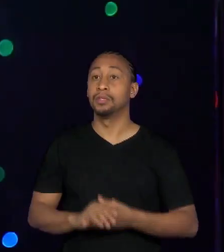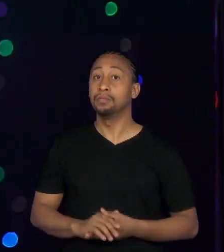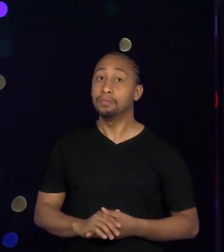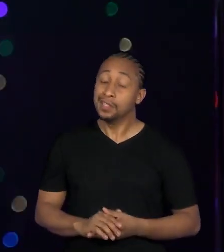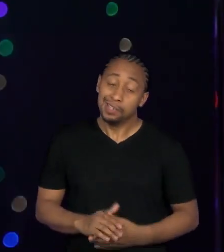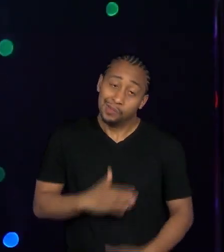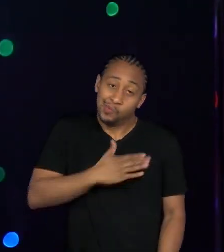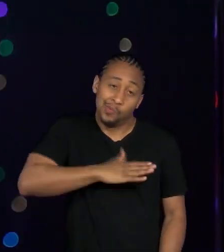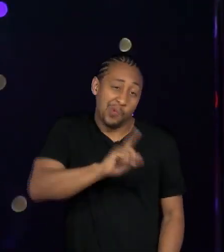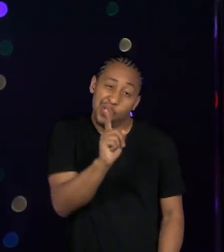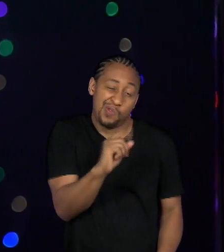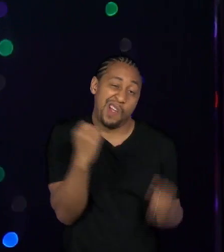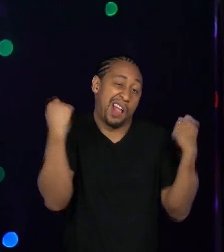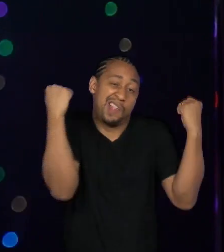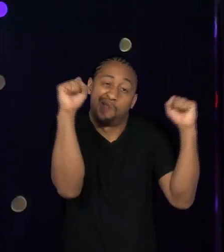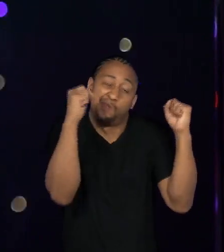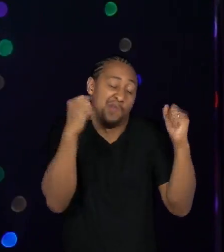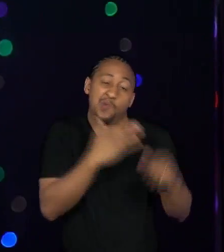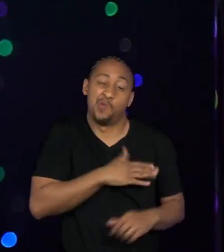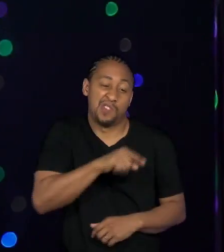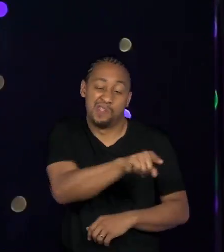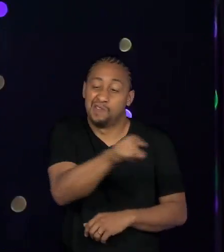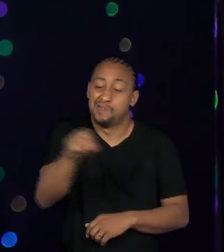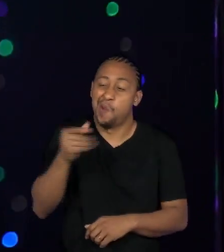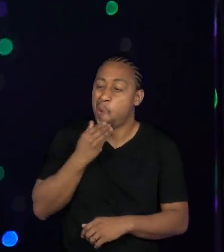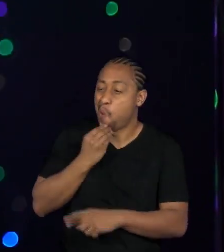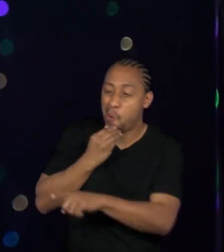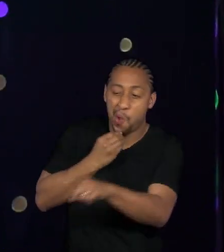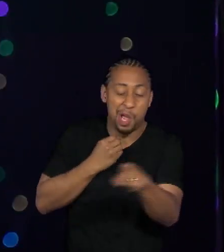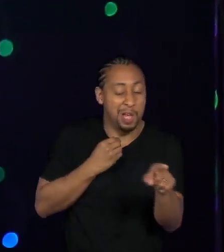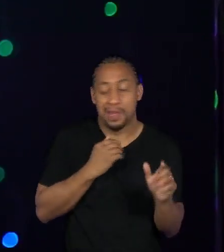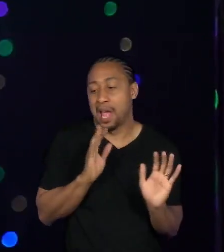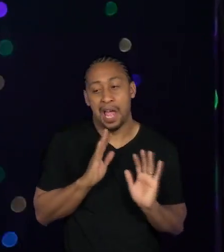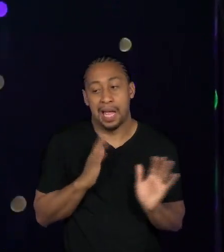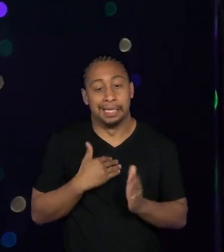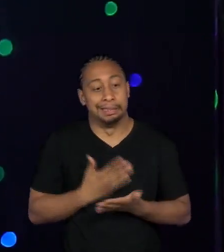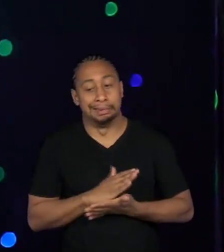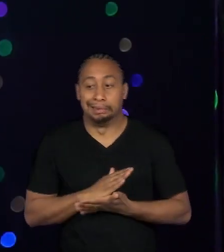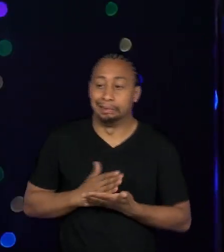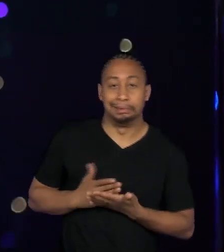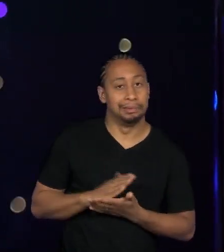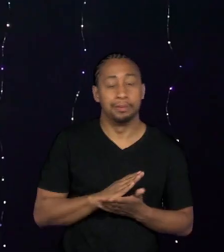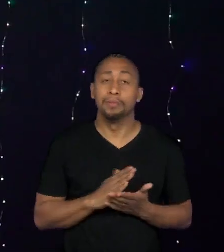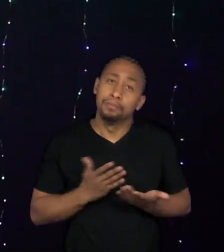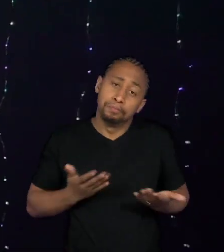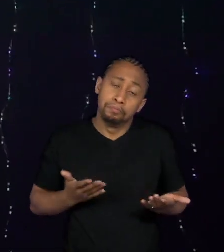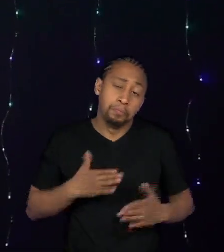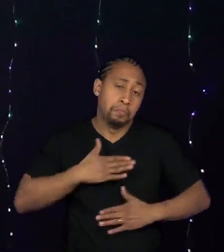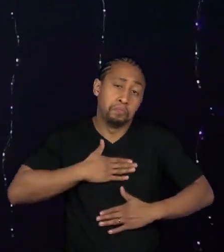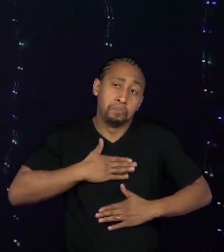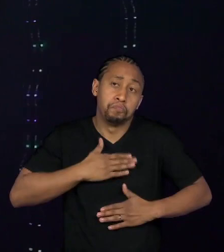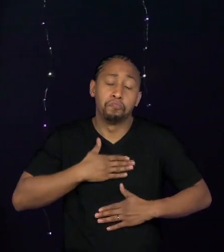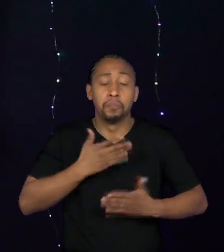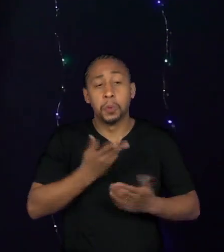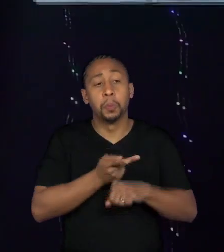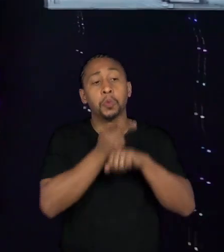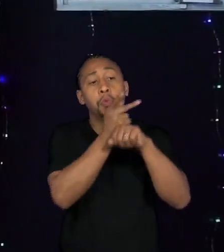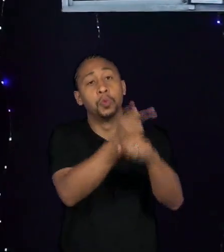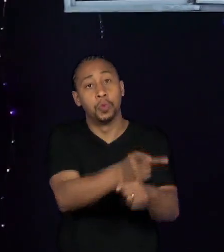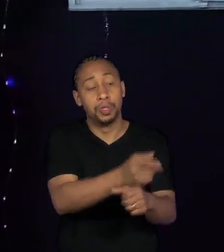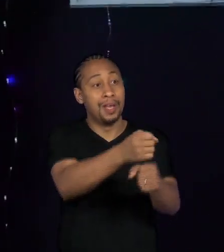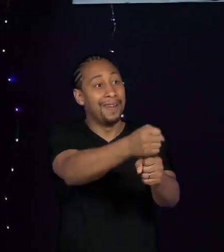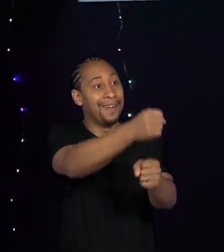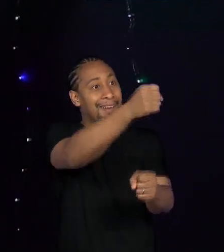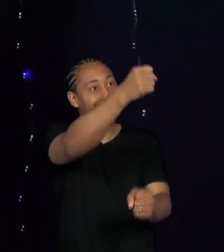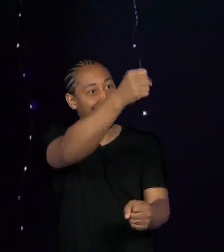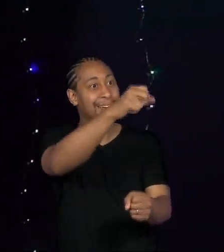porque tem muito homem e eu não me sinto confortável. Então, eu procurei alguma modalidade de